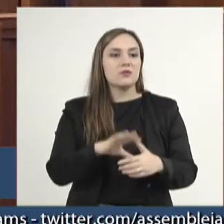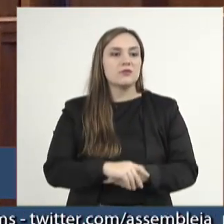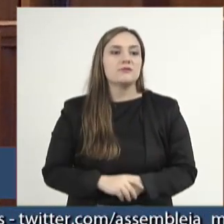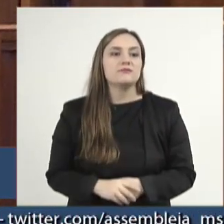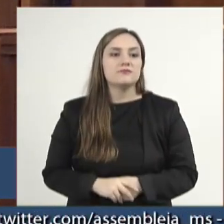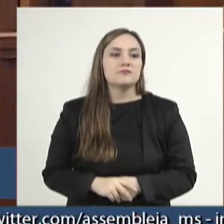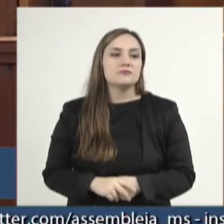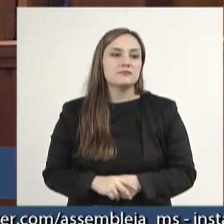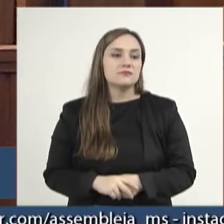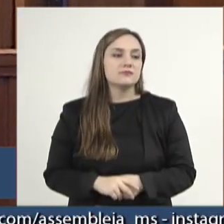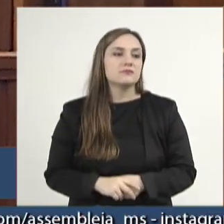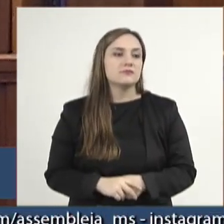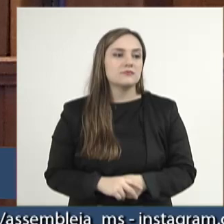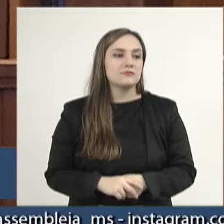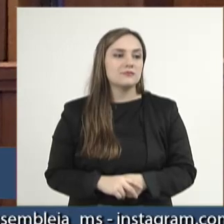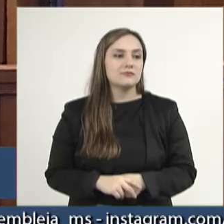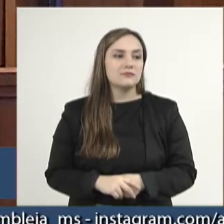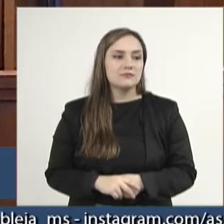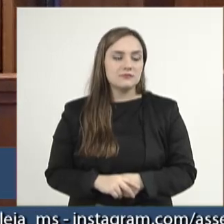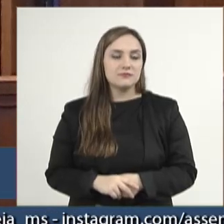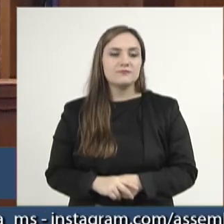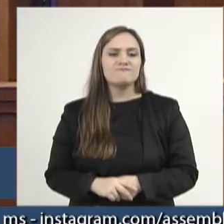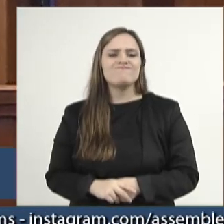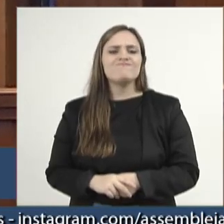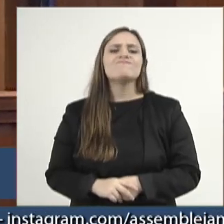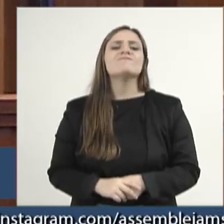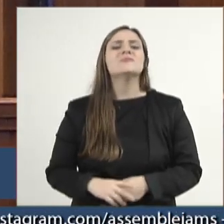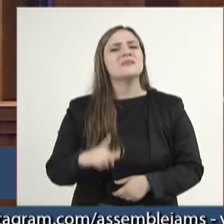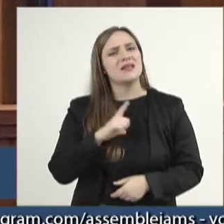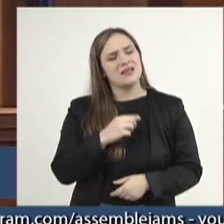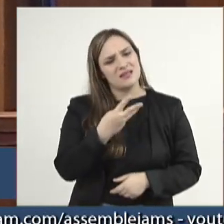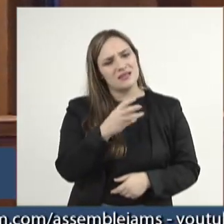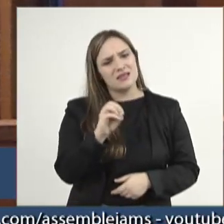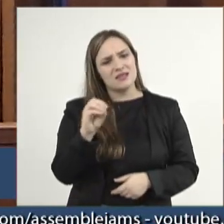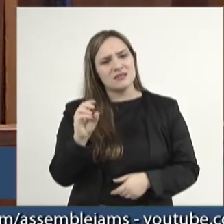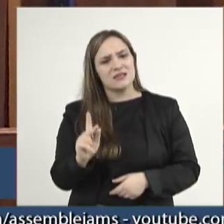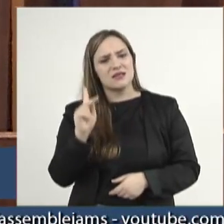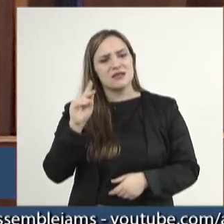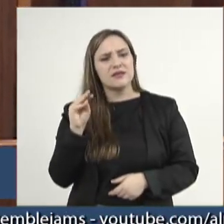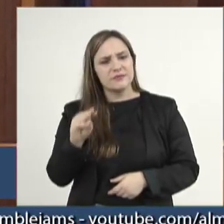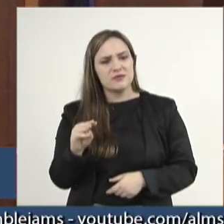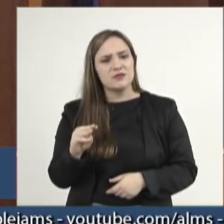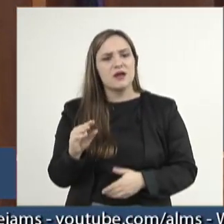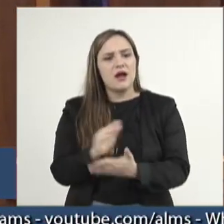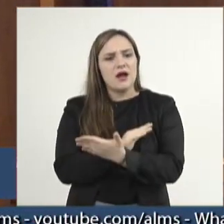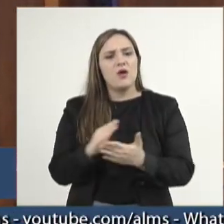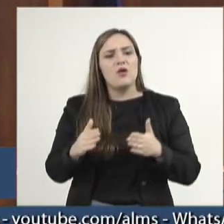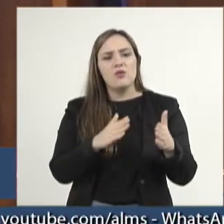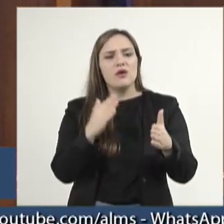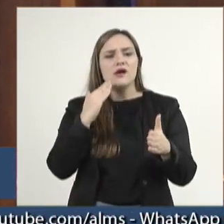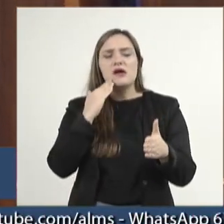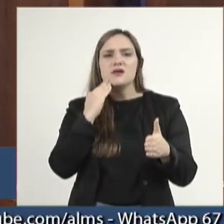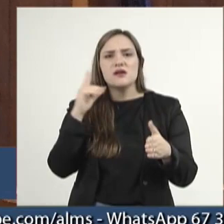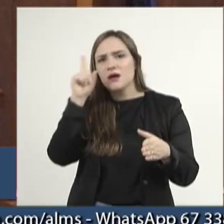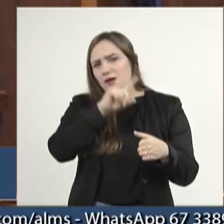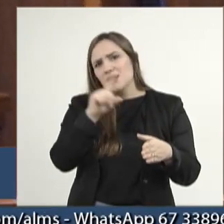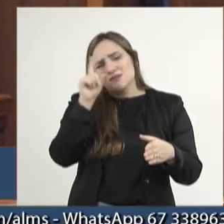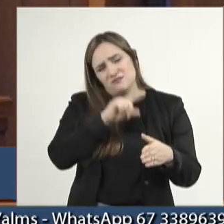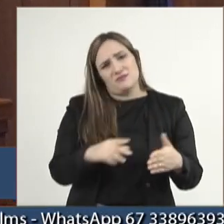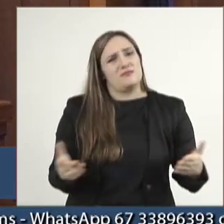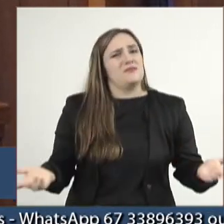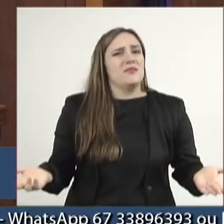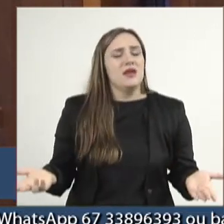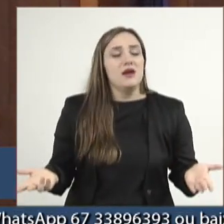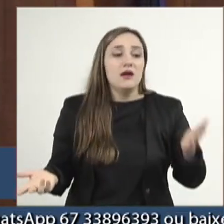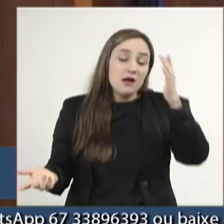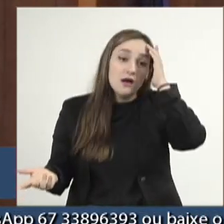de 300 quilômetros de recuperação de vias hoje danificadas. Então, portanto, eu penso